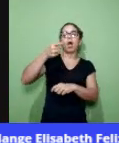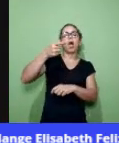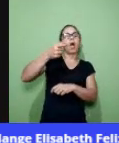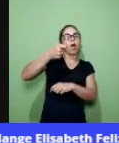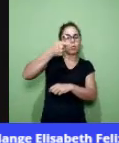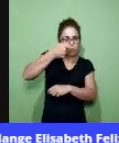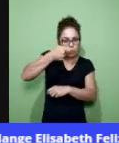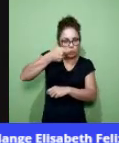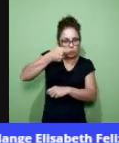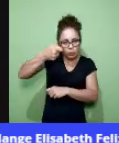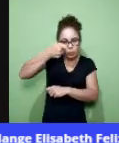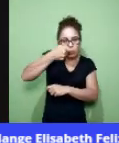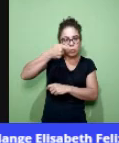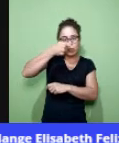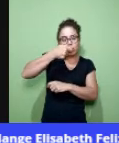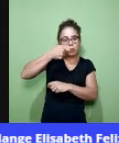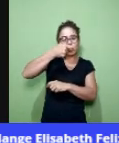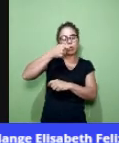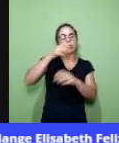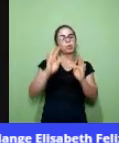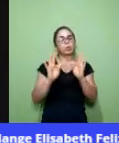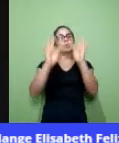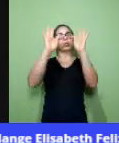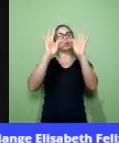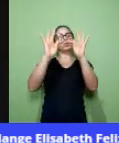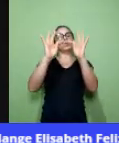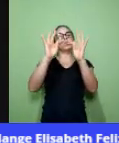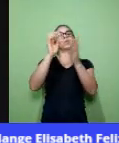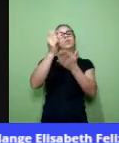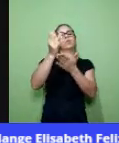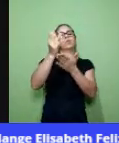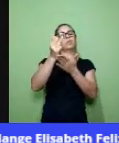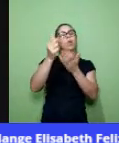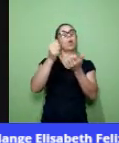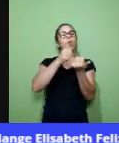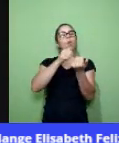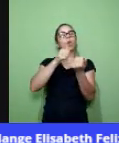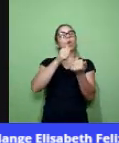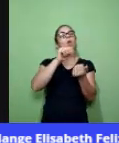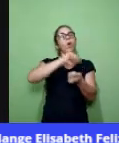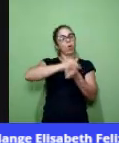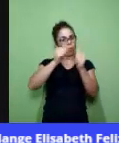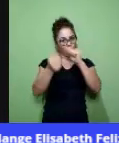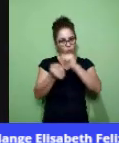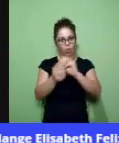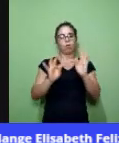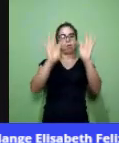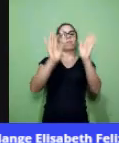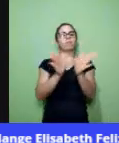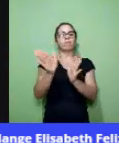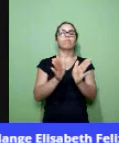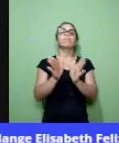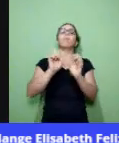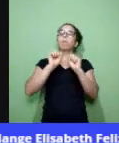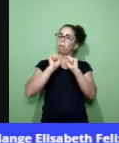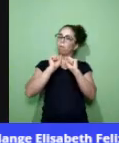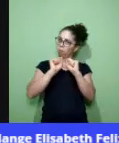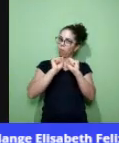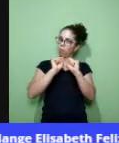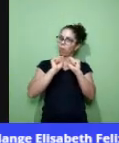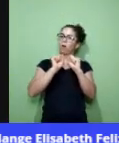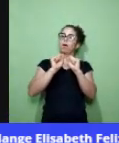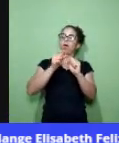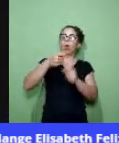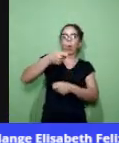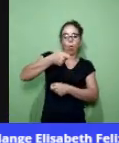lupa eletrônica, que é um recurso de tecnologia assistiva. Nós também podemos